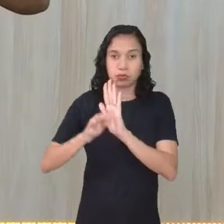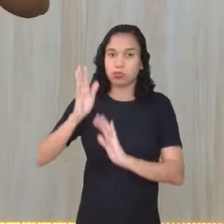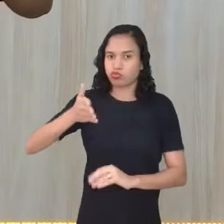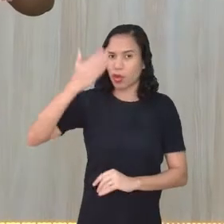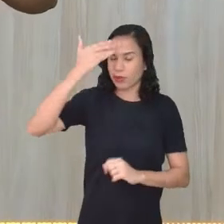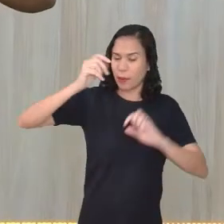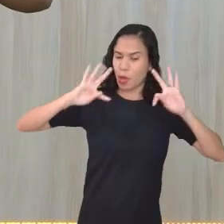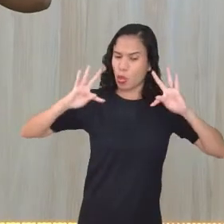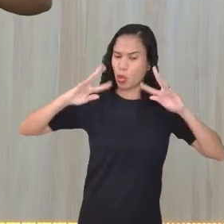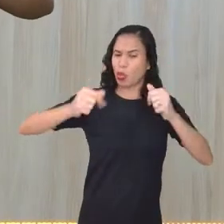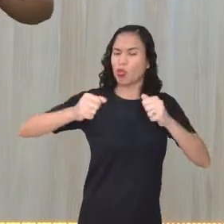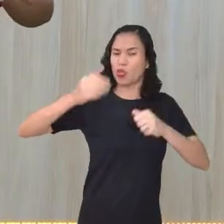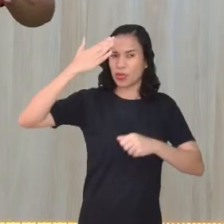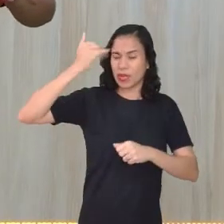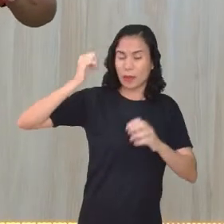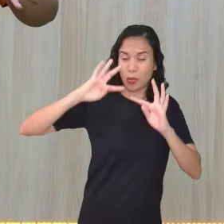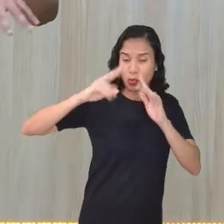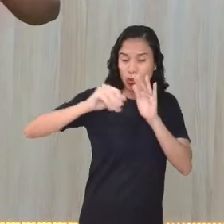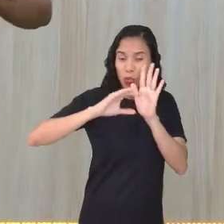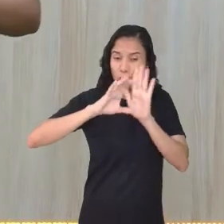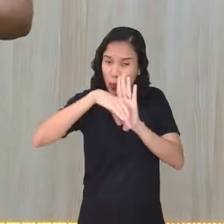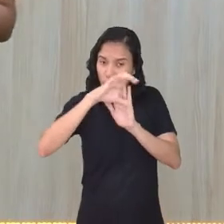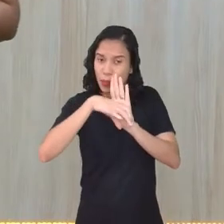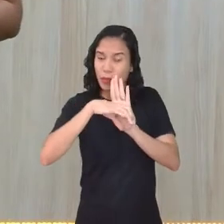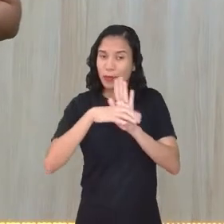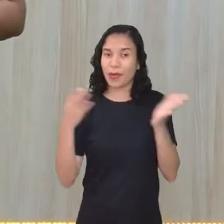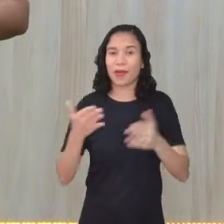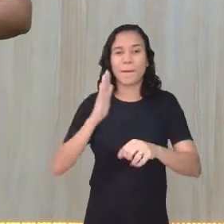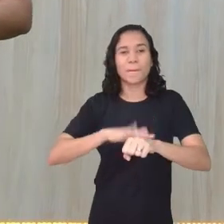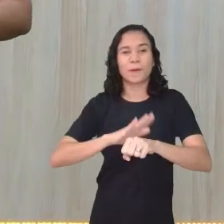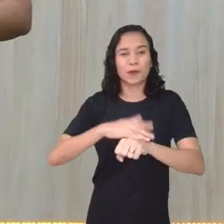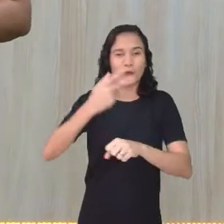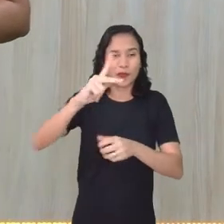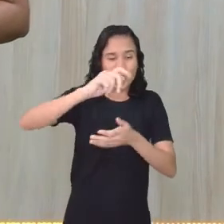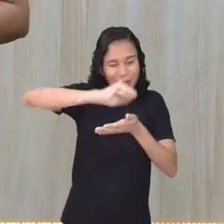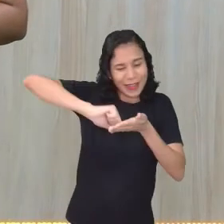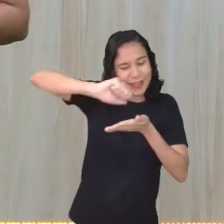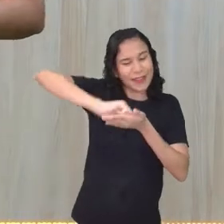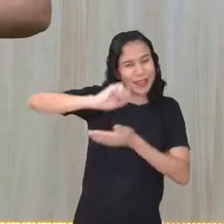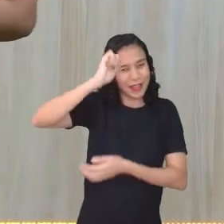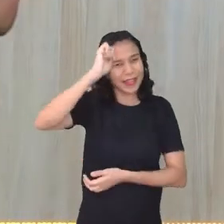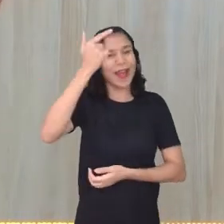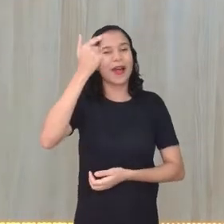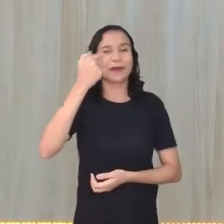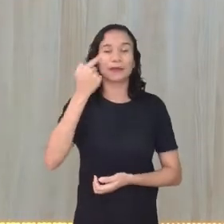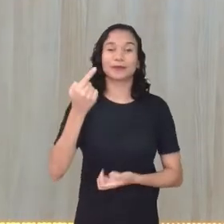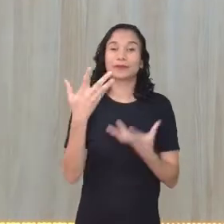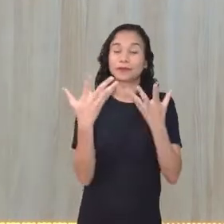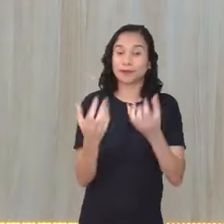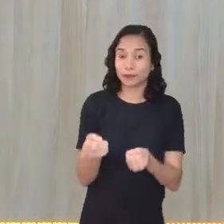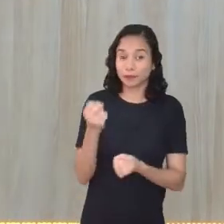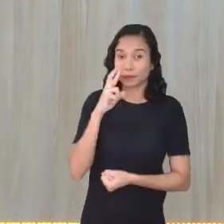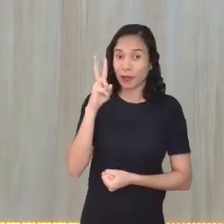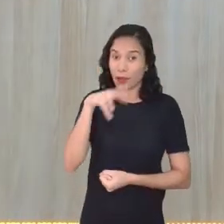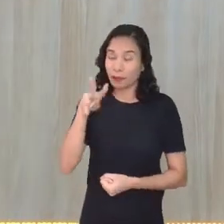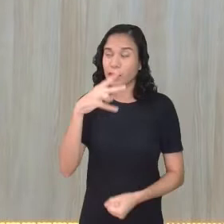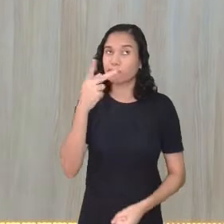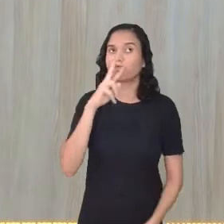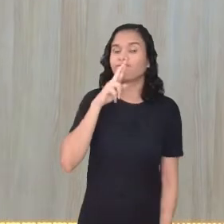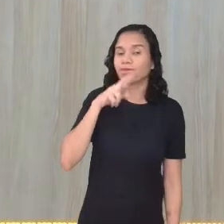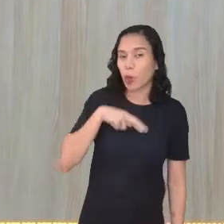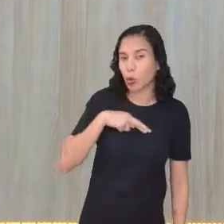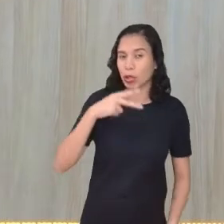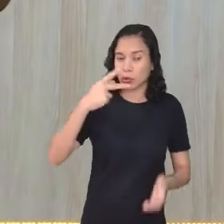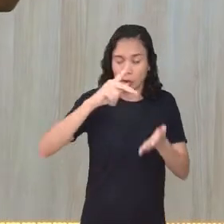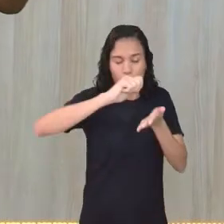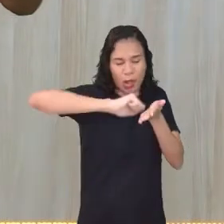sabe tudo, já sabe todos os conceitos, tá na hora de produzir, né, menino? Então vamos lá. Tente aí responder no